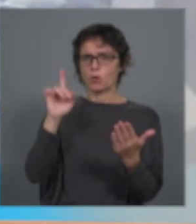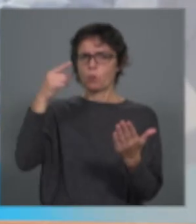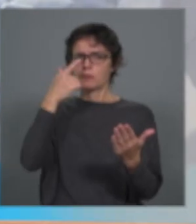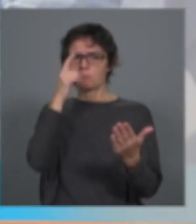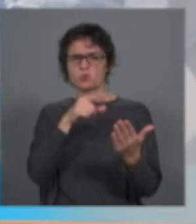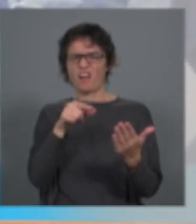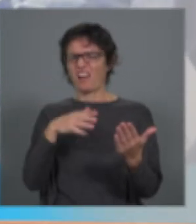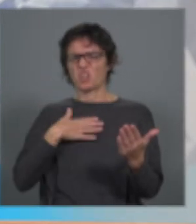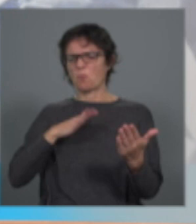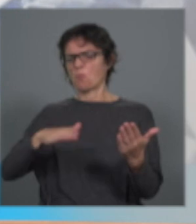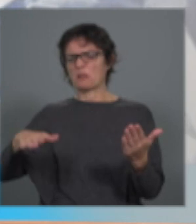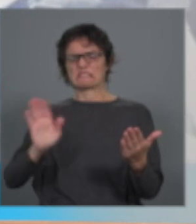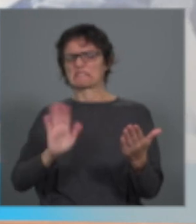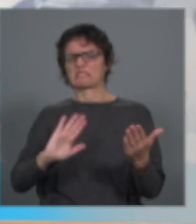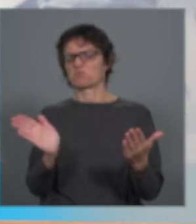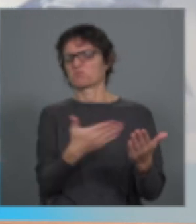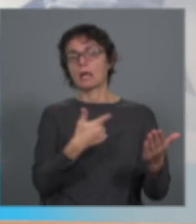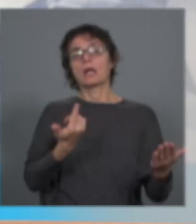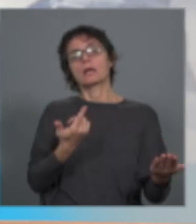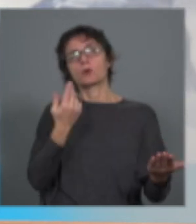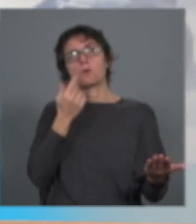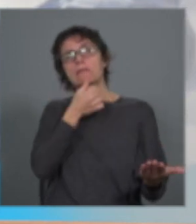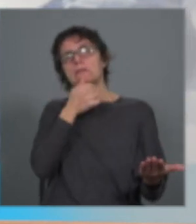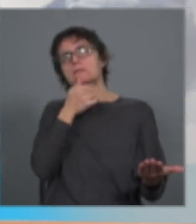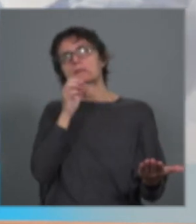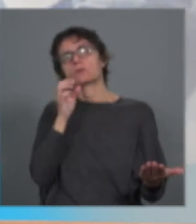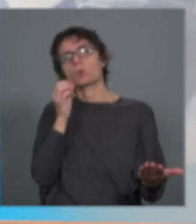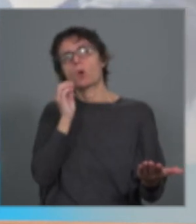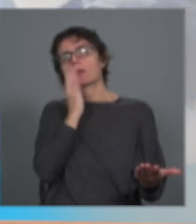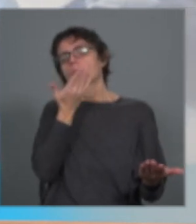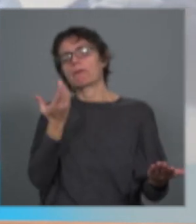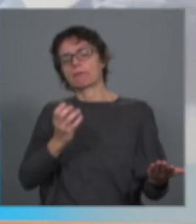Agora, reparem, se começar a haver movimentos